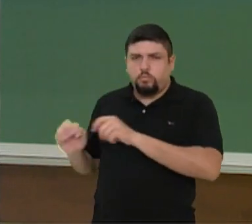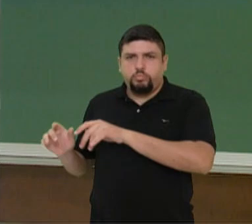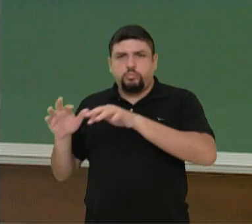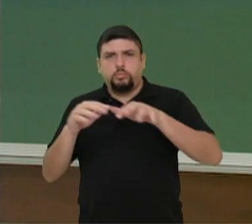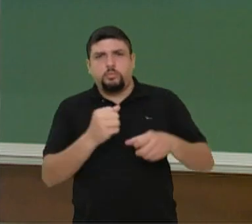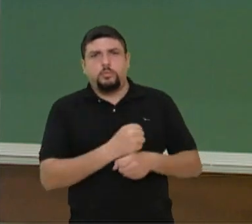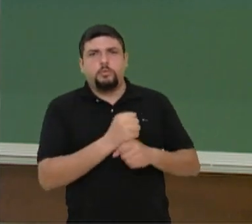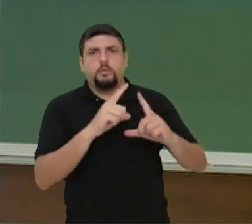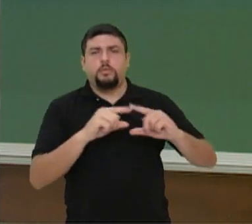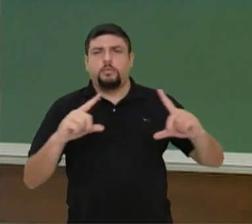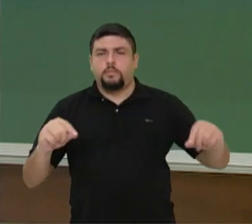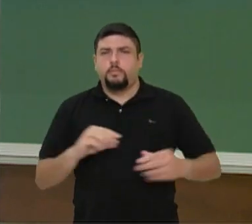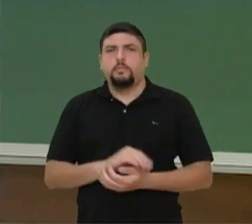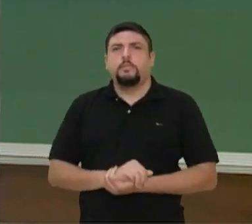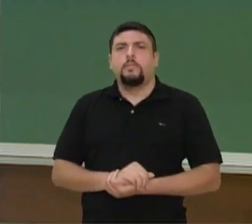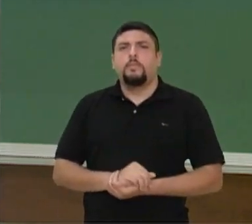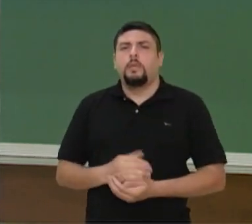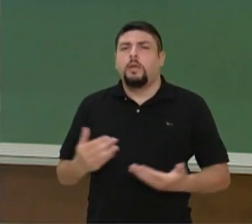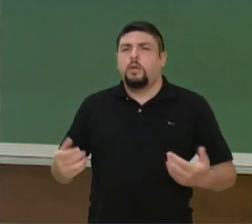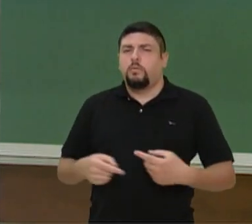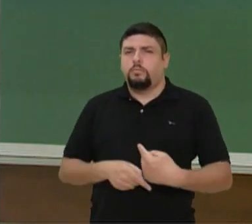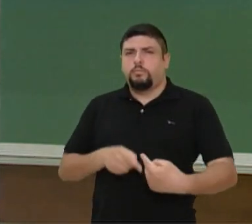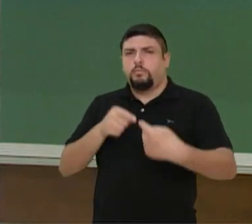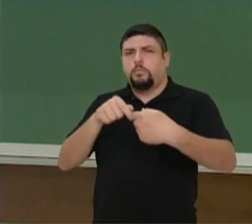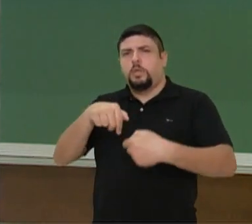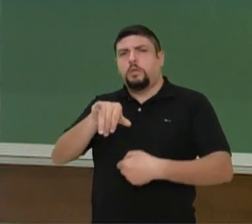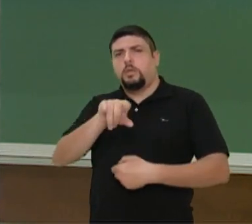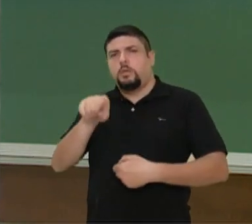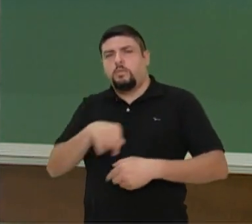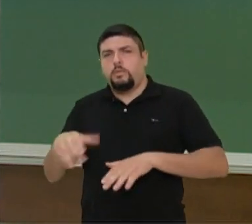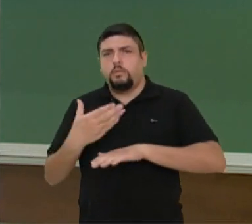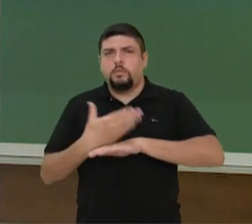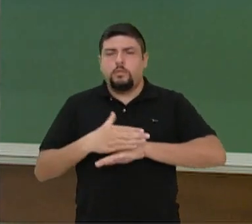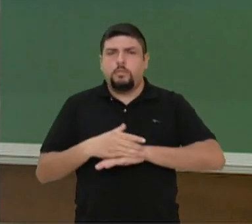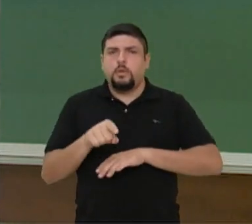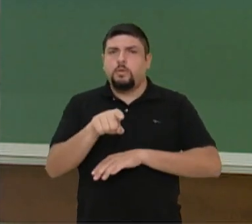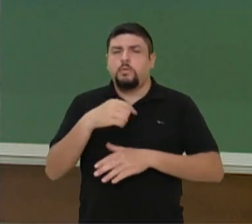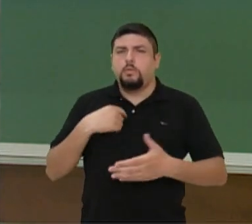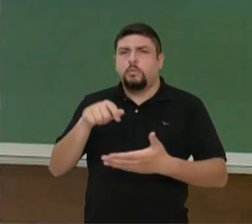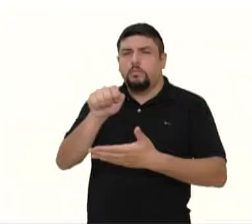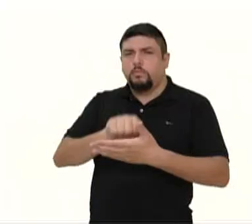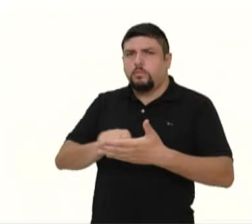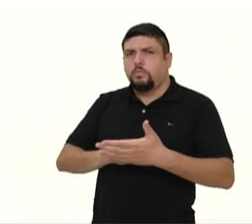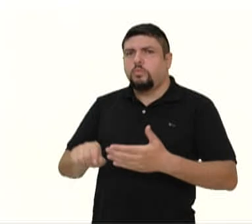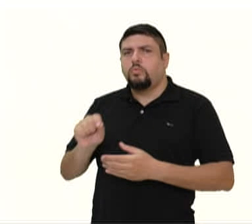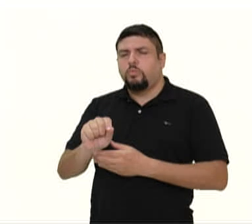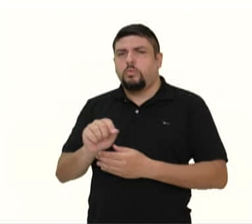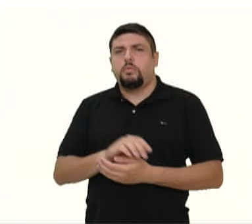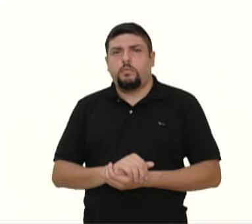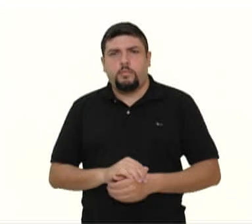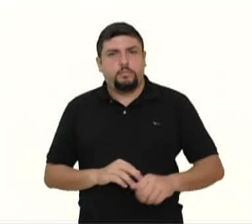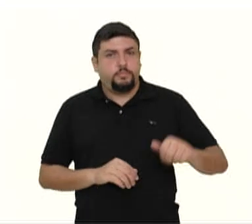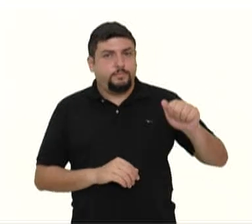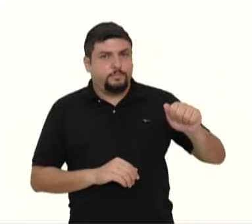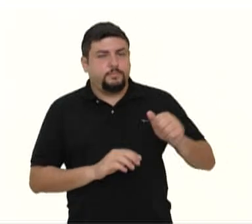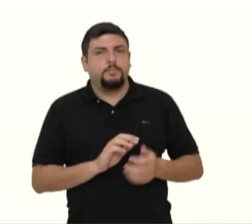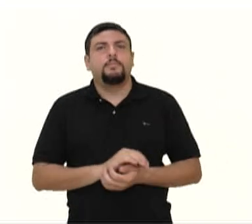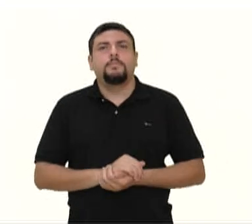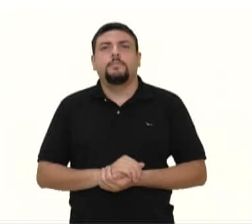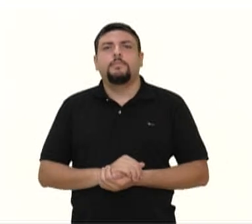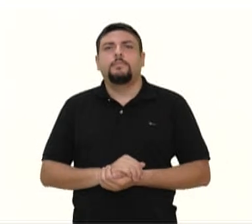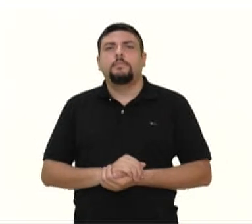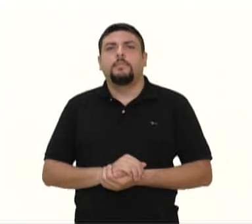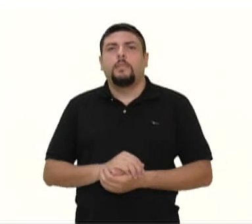Brasília. Muito bem, vamos fazer um pequeno quiz aí para a gente exercitar e você vai escrever o seguinte. Na letra A, para